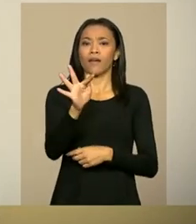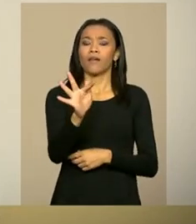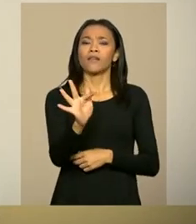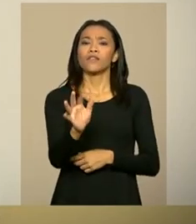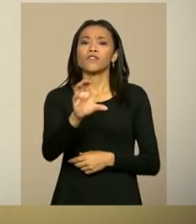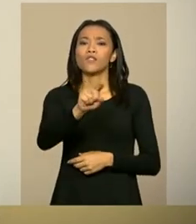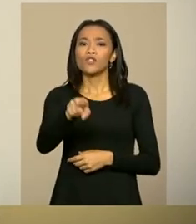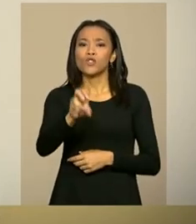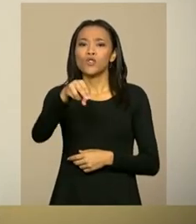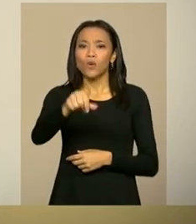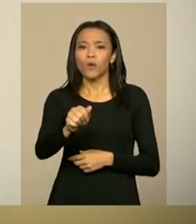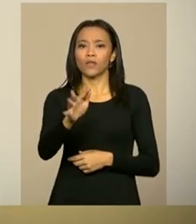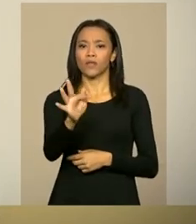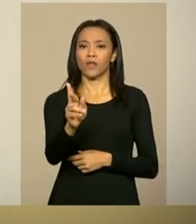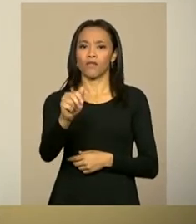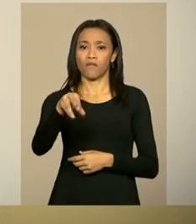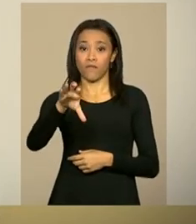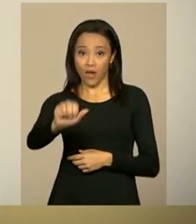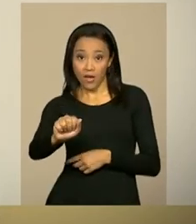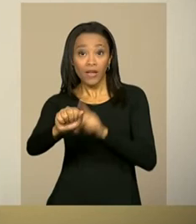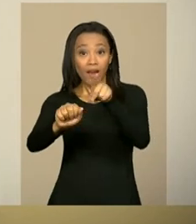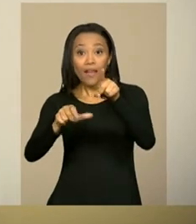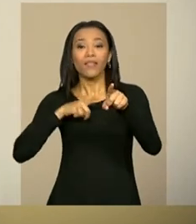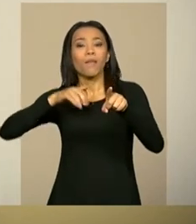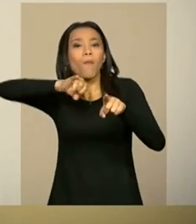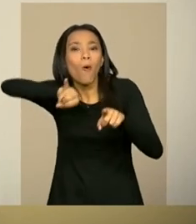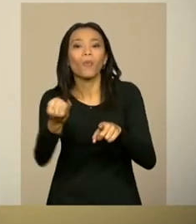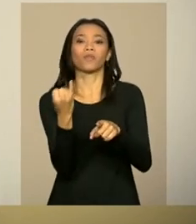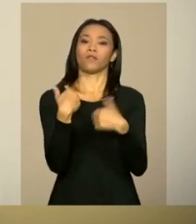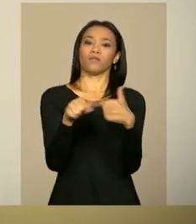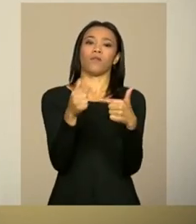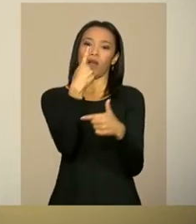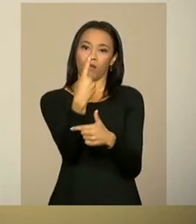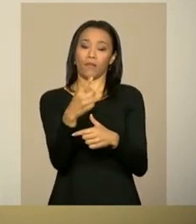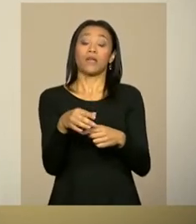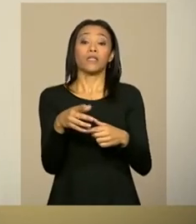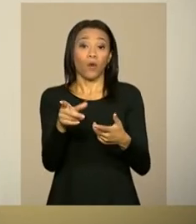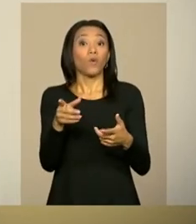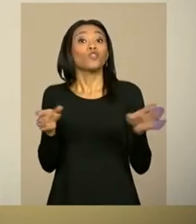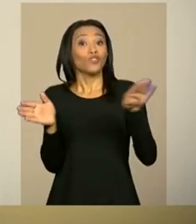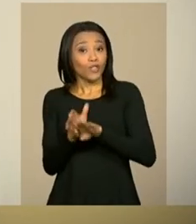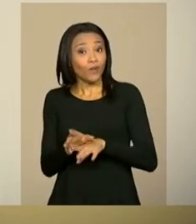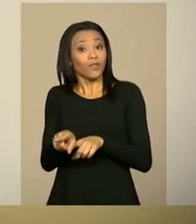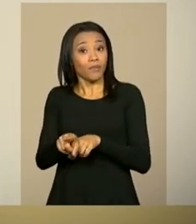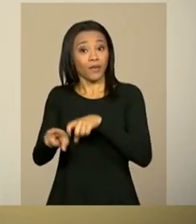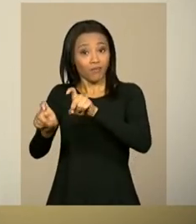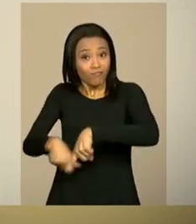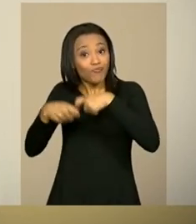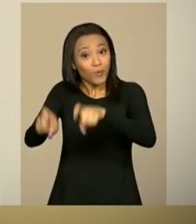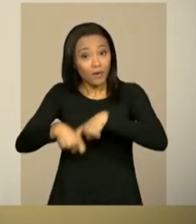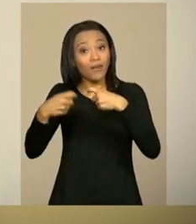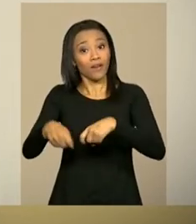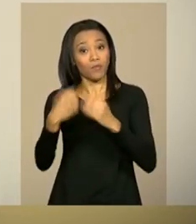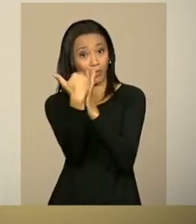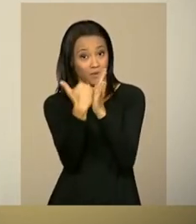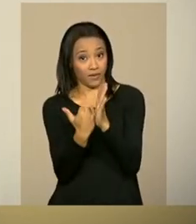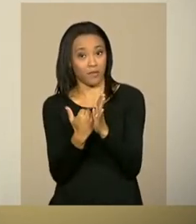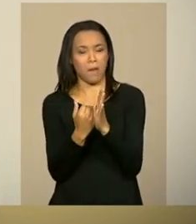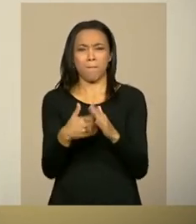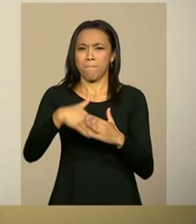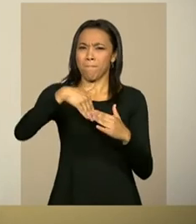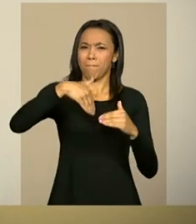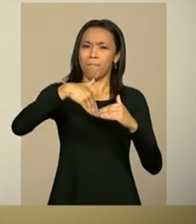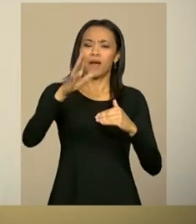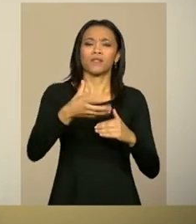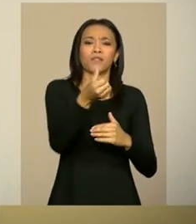formandos tem mais oportunidade de trabalho o Pronatec Luciano também chegou no campo veja você mais de 65